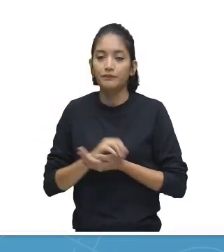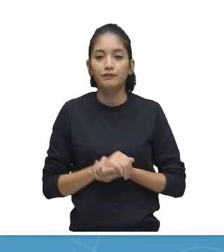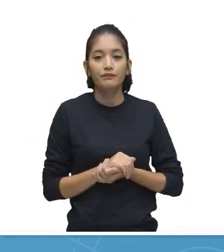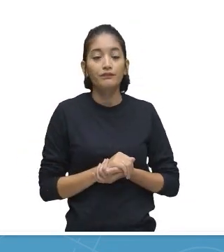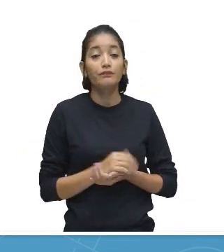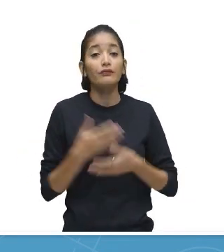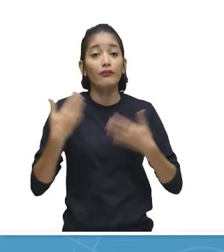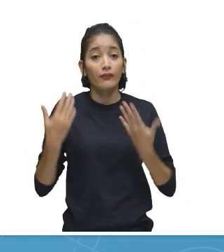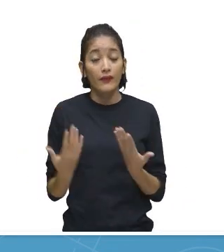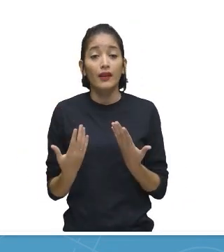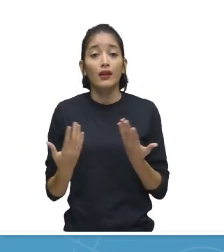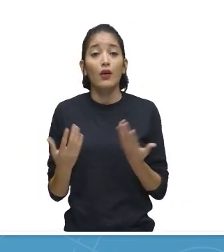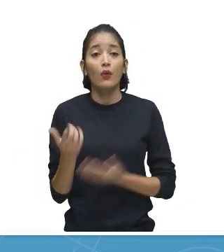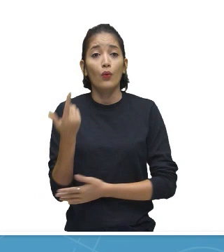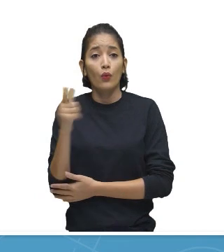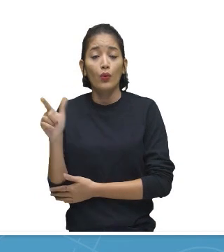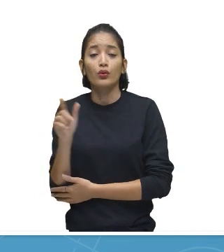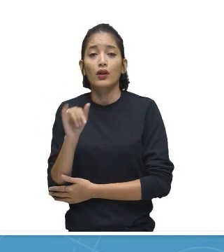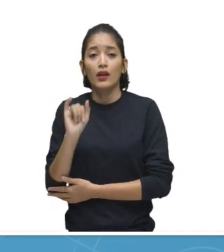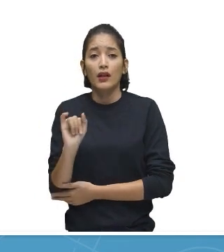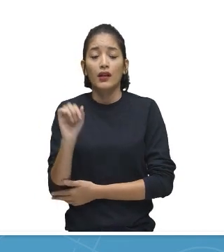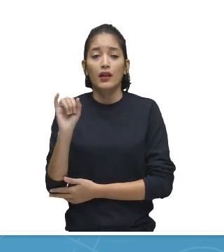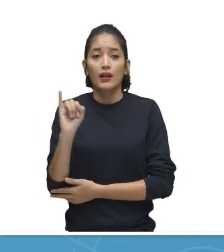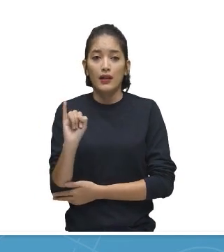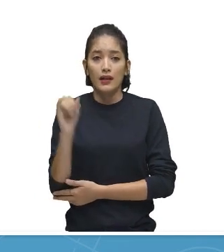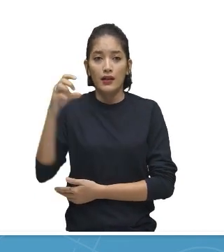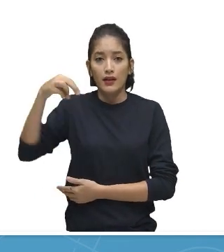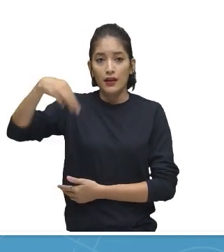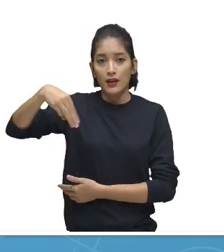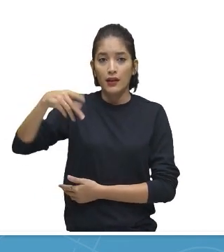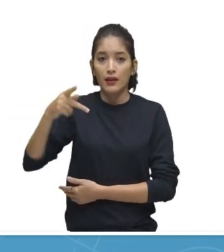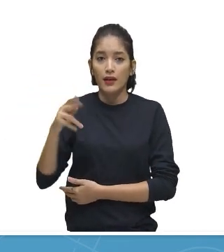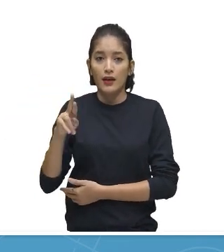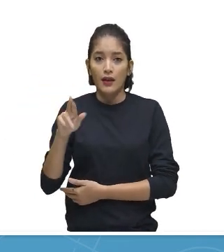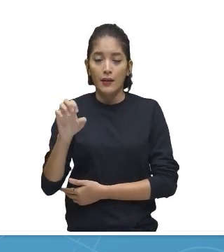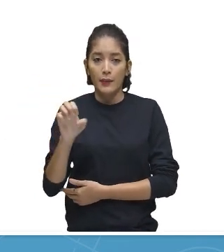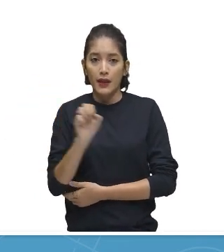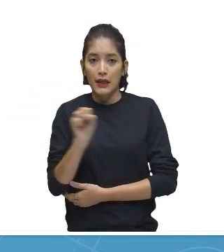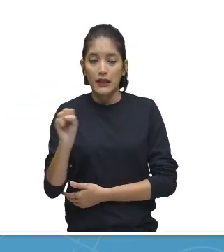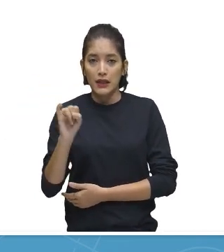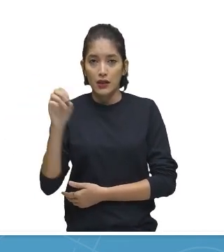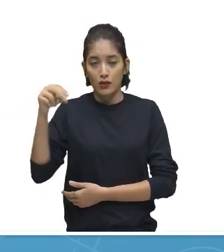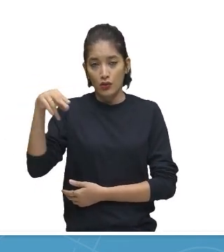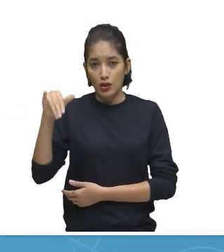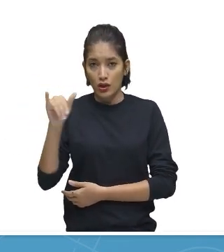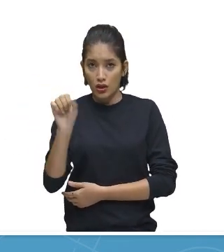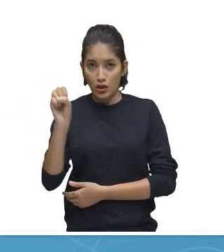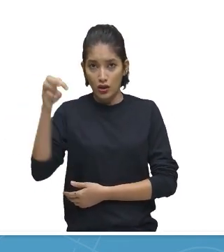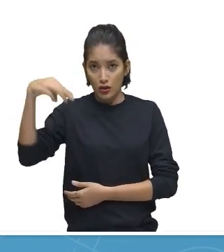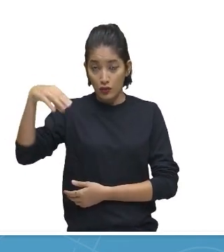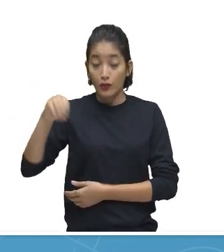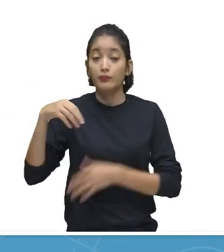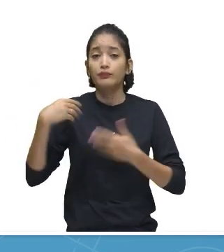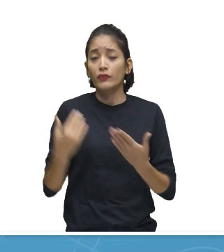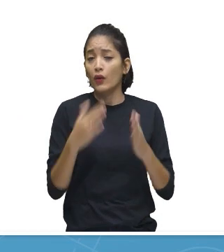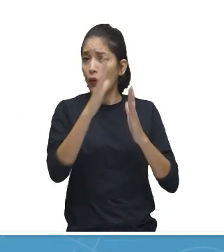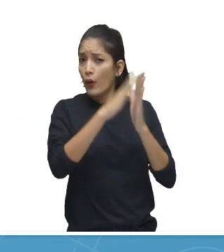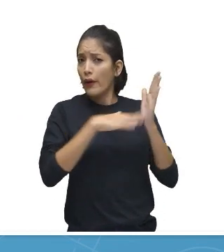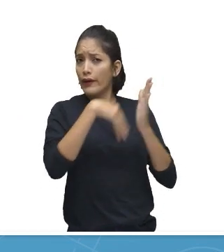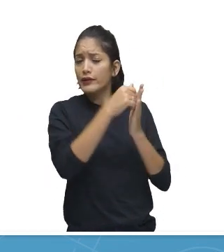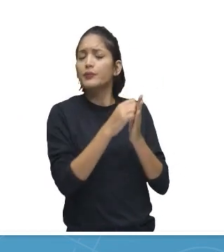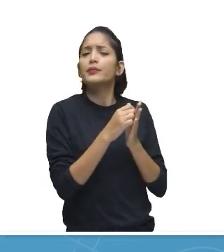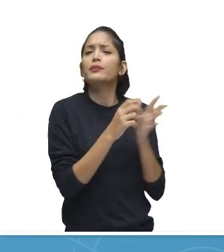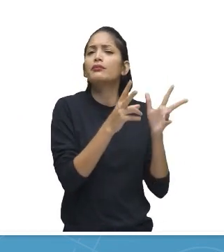no impressionismo, né, que é uma outra vanguarda artística. As pinturas do impressionismo, elas captavam